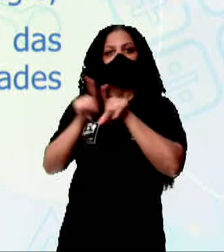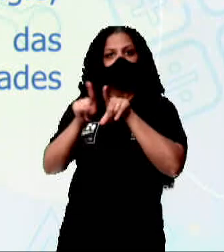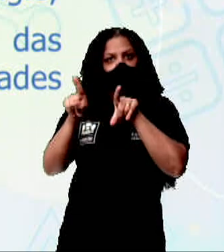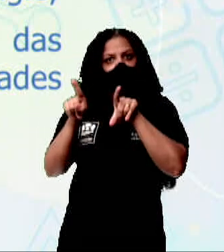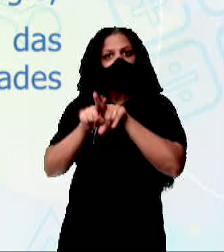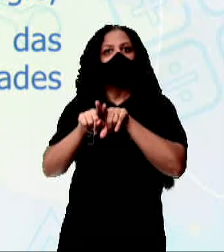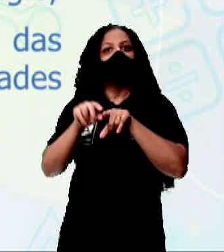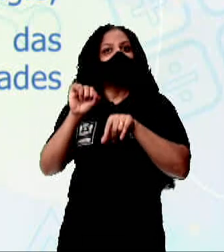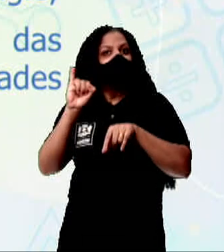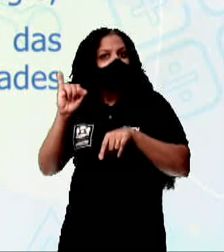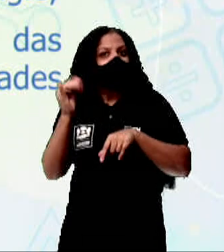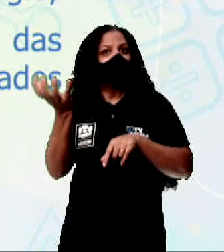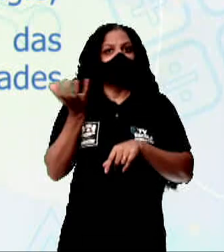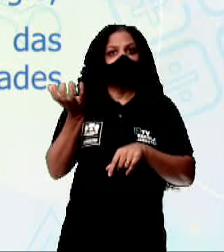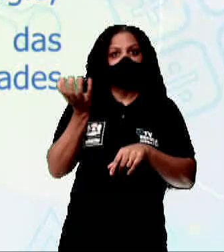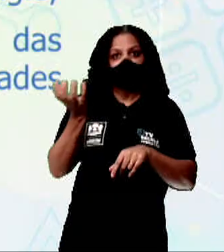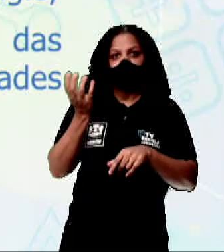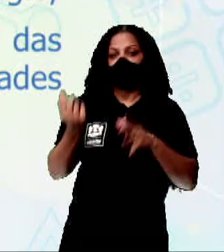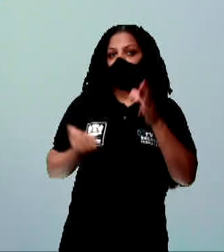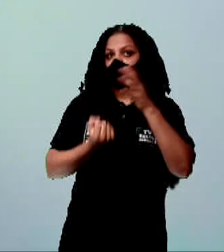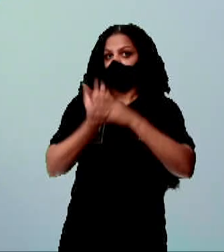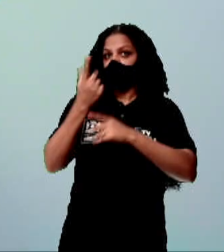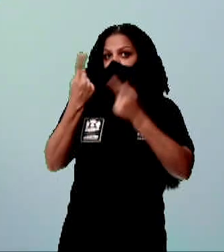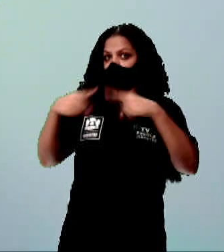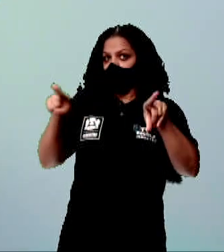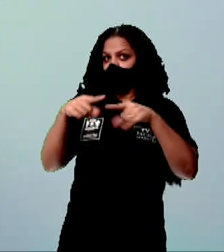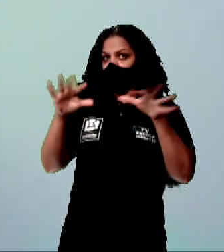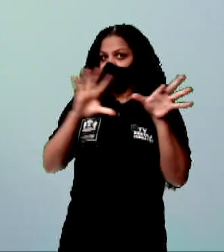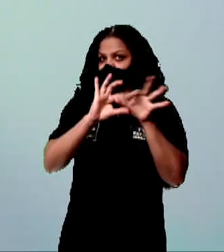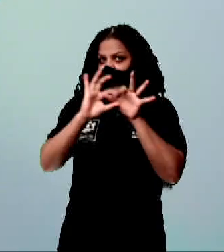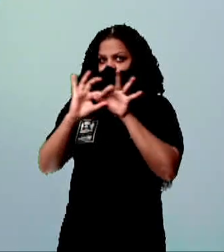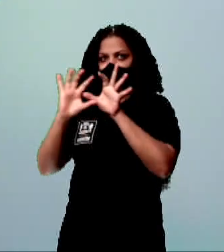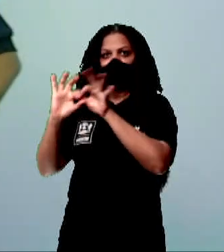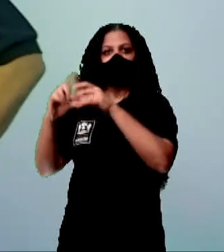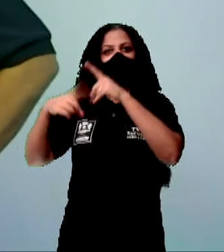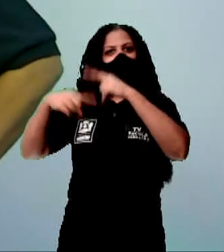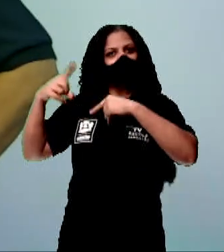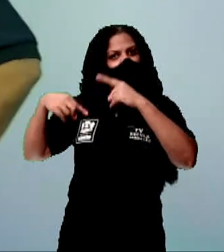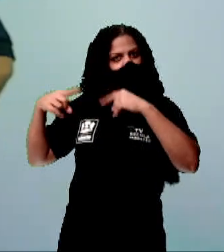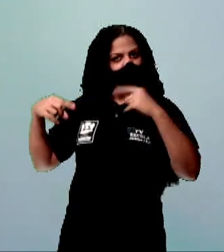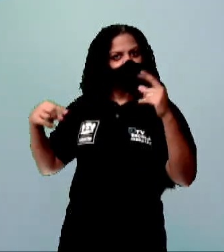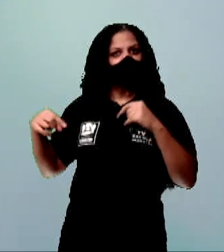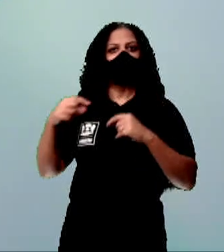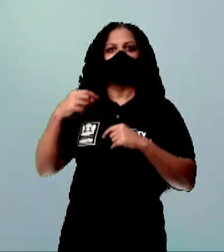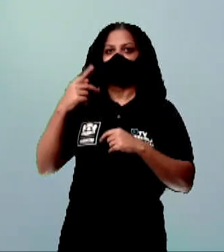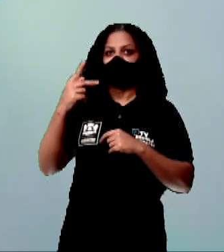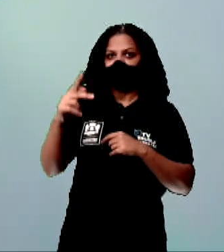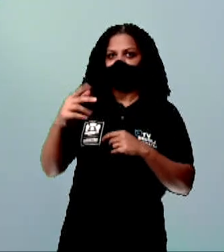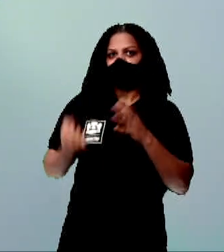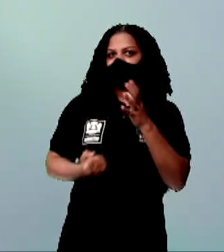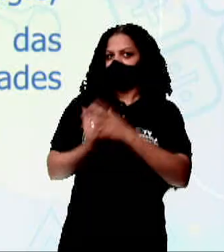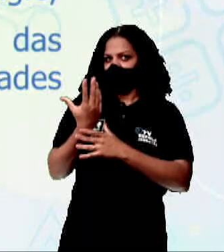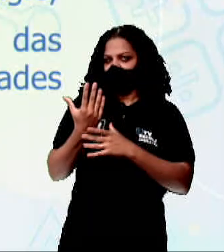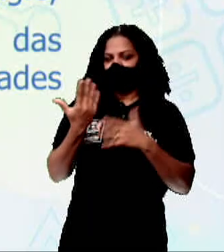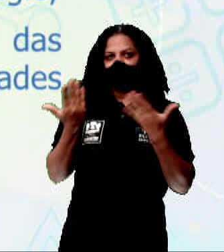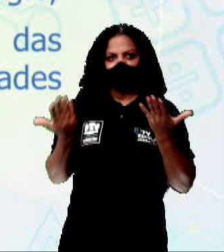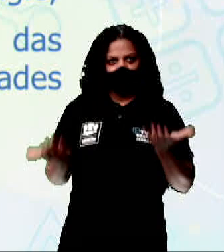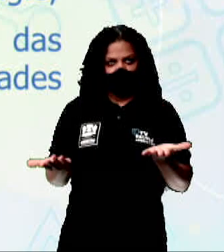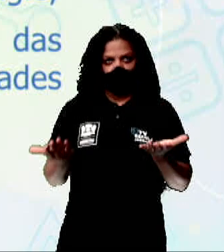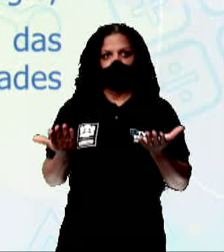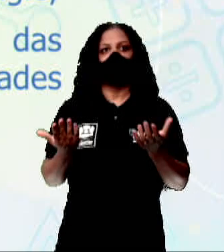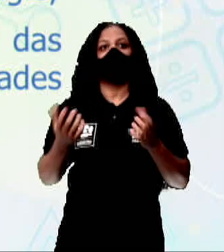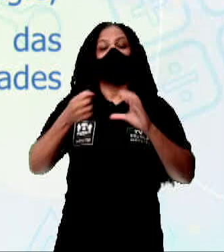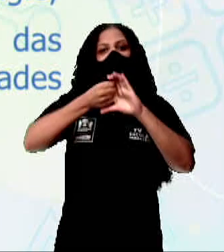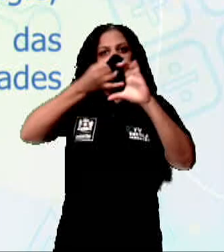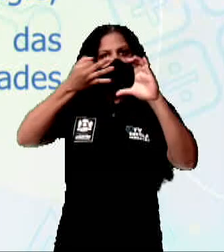produzir uma música de acordo com o produto que você criou. Lembre-se, das características e a finalidade